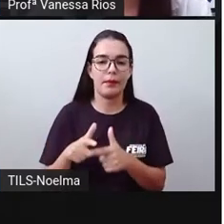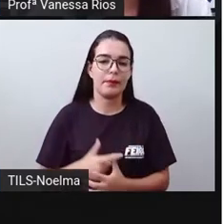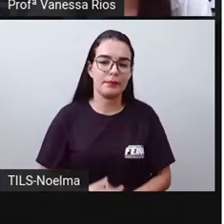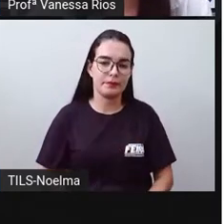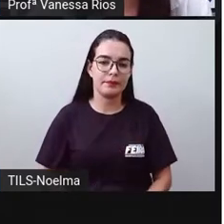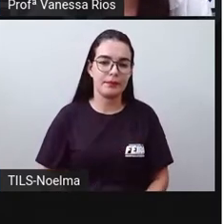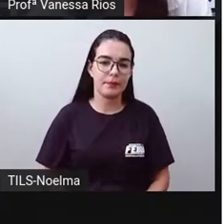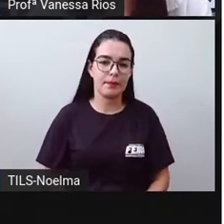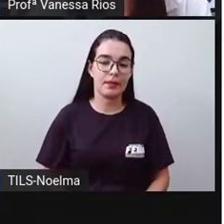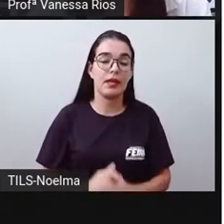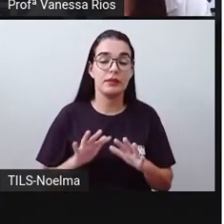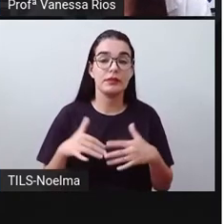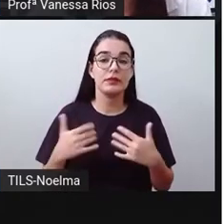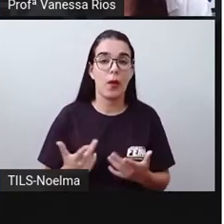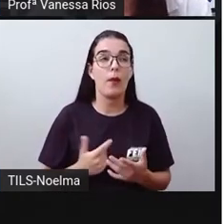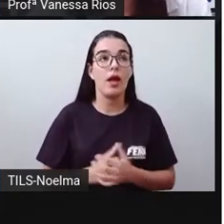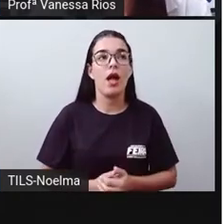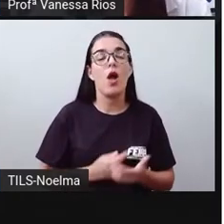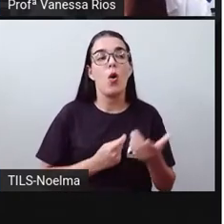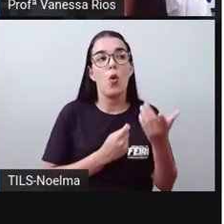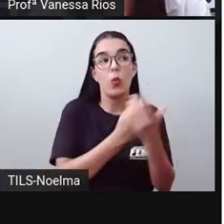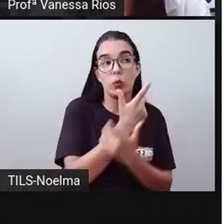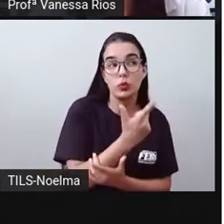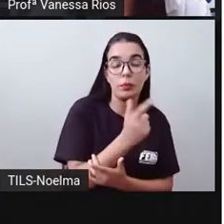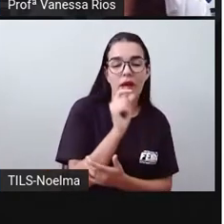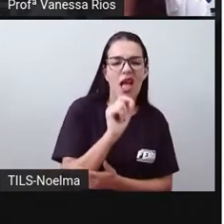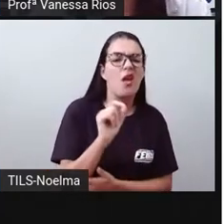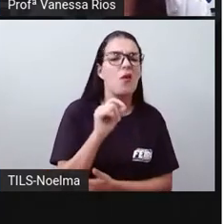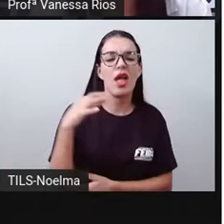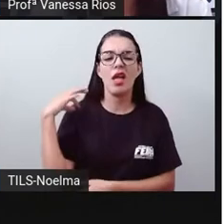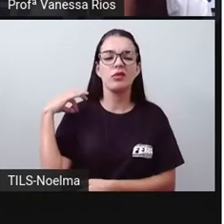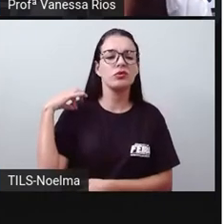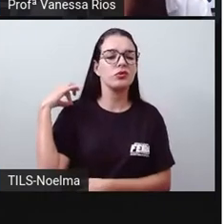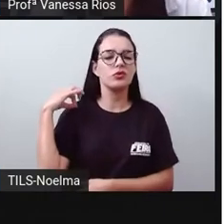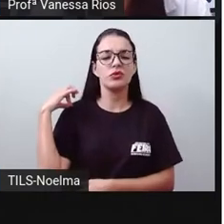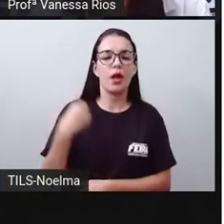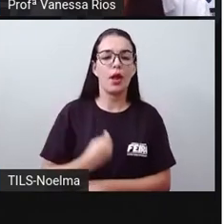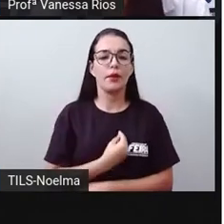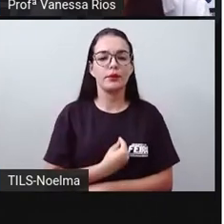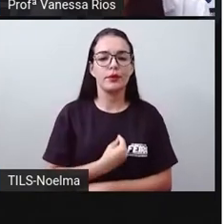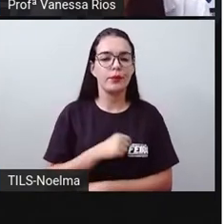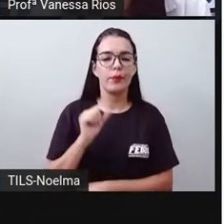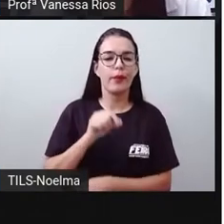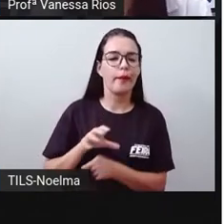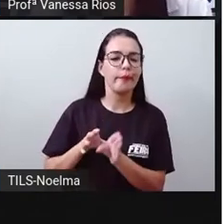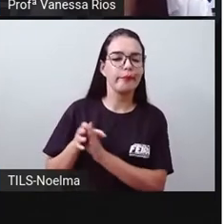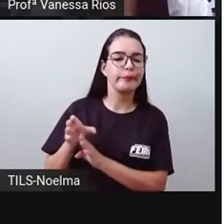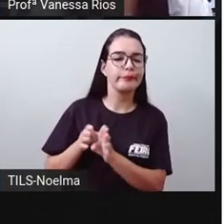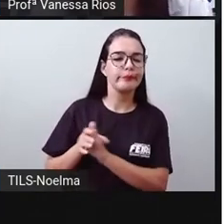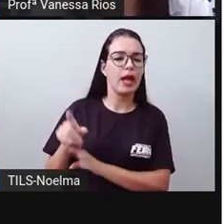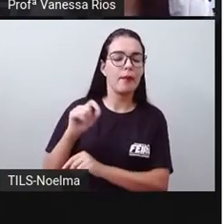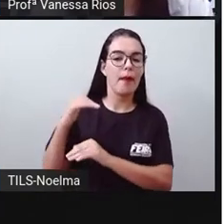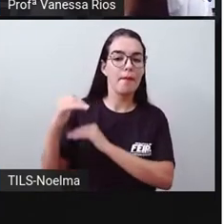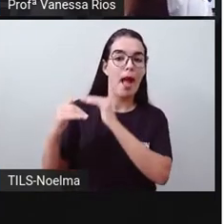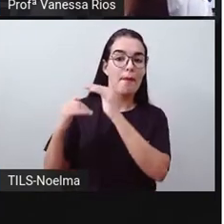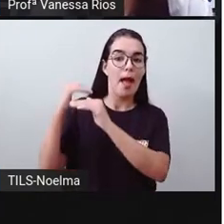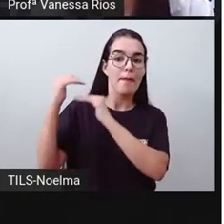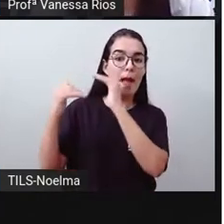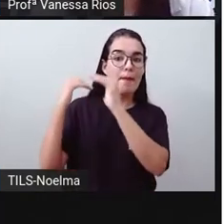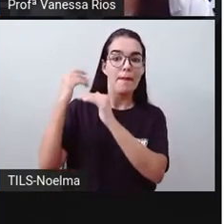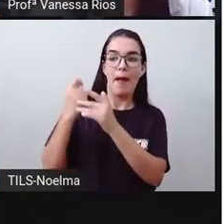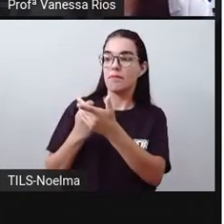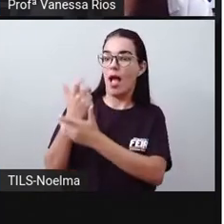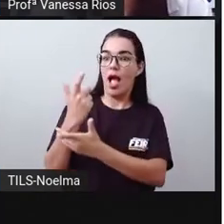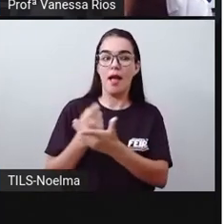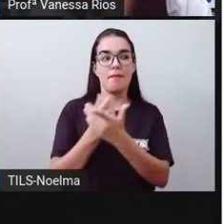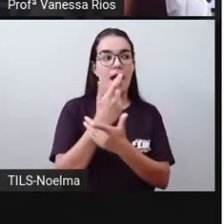E aí o consumismo ele vem atribuído a um estilo de vida orientado por uma crescente propensão ao consumo de